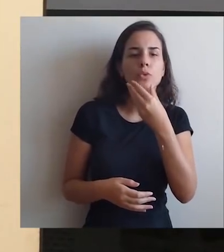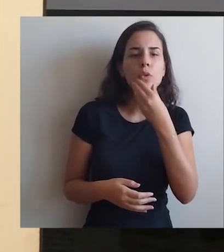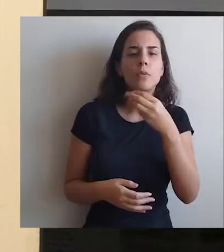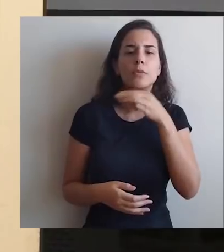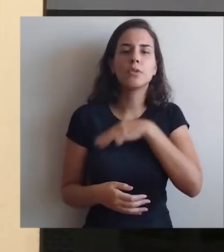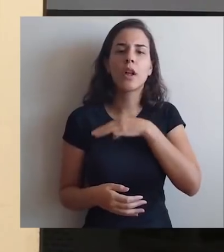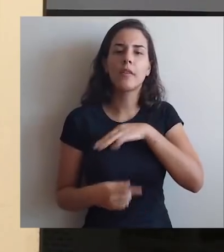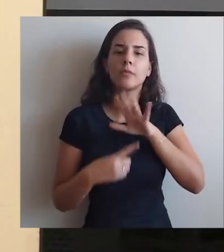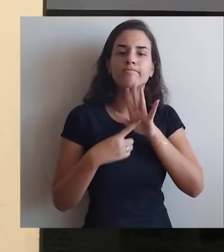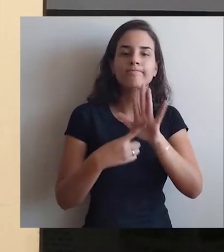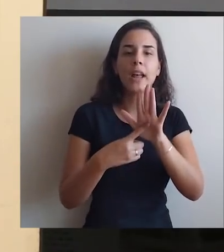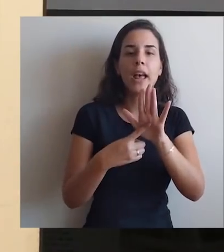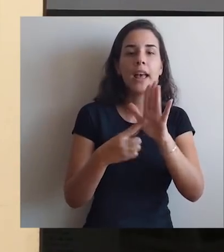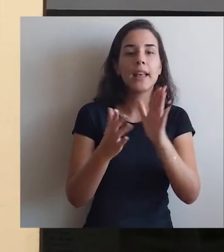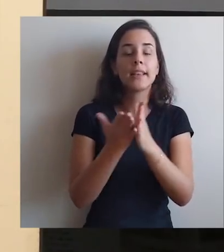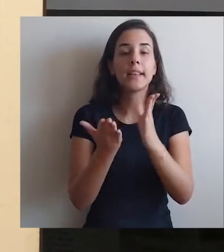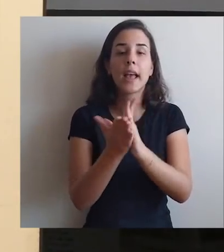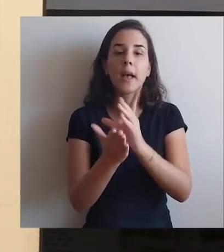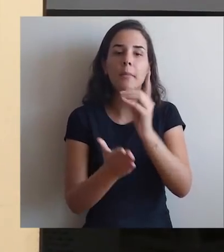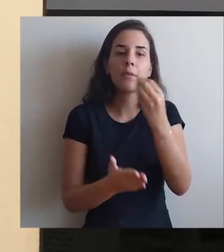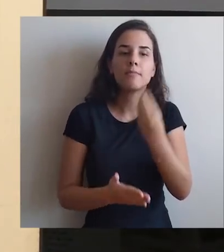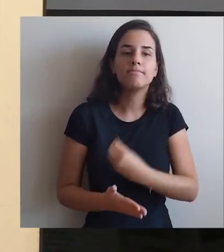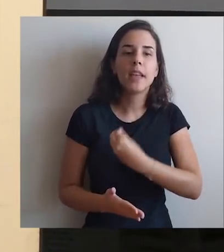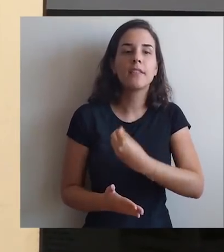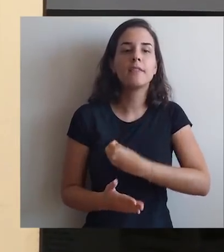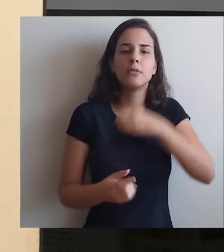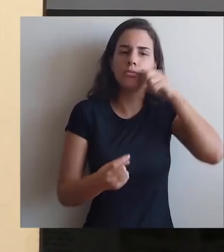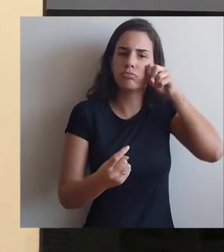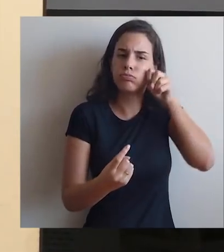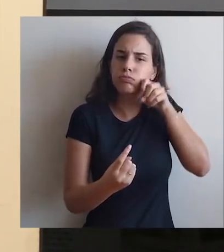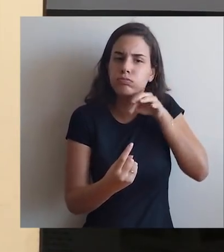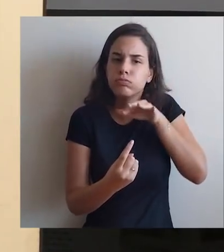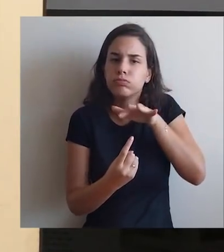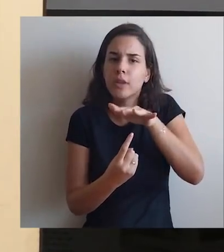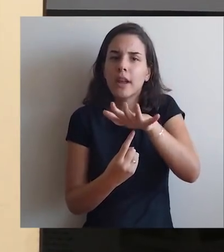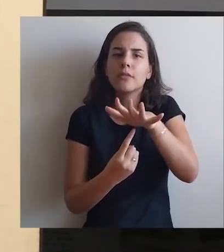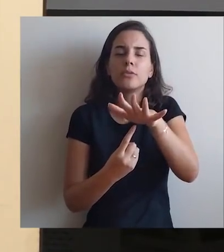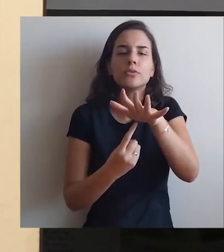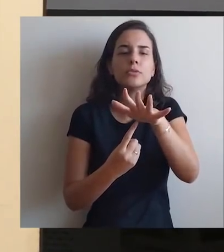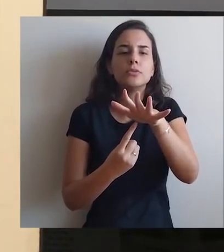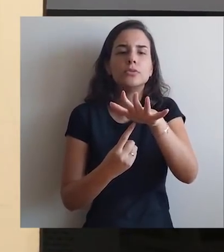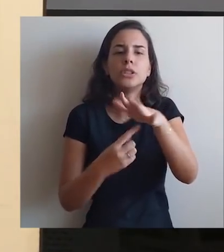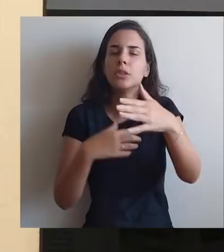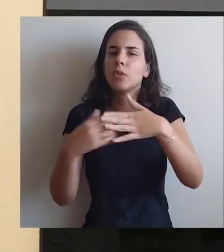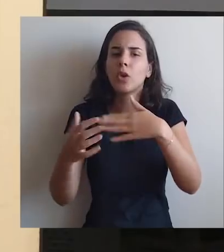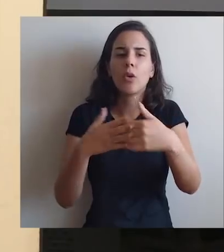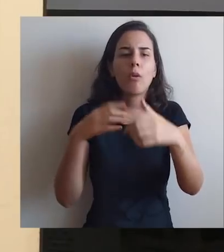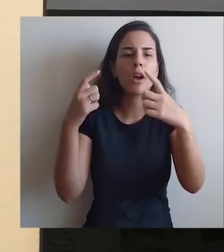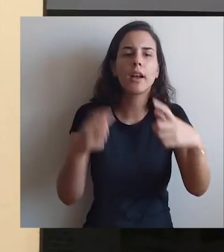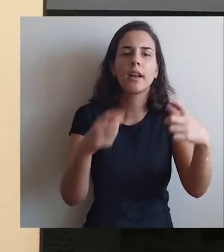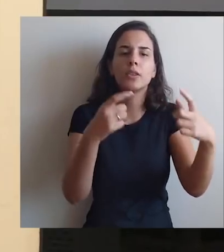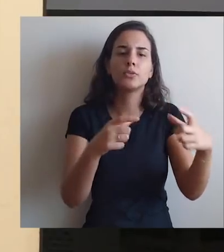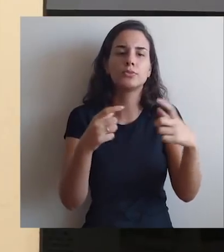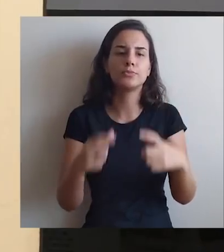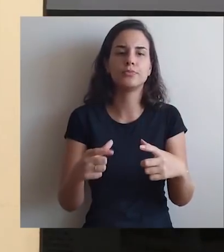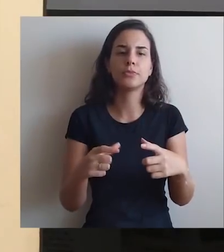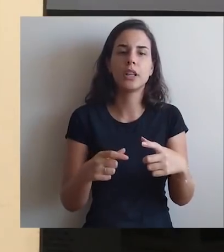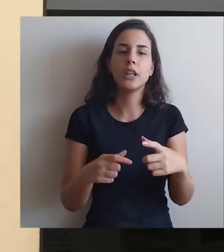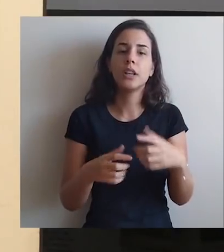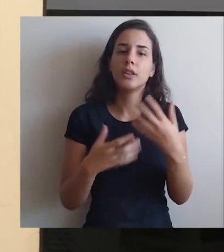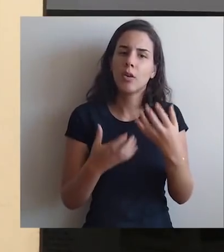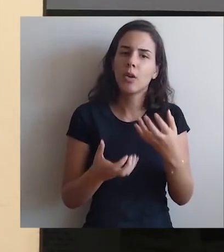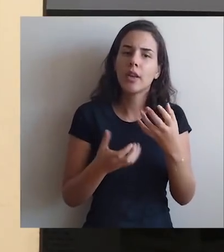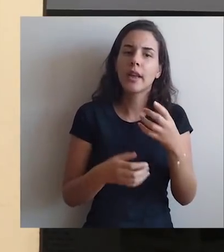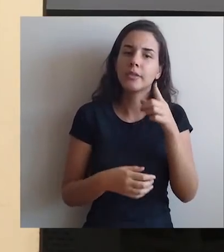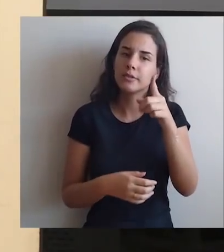pela manhã um relato de um missionário que vai nos falar como a palavra de Deus é viva e é eficaz e gera